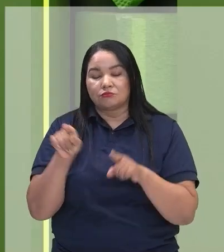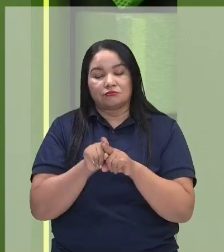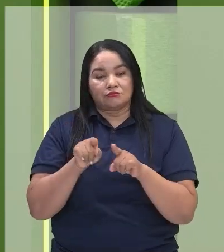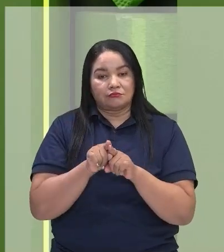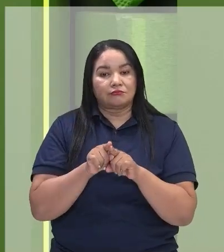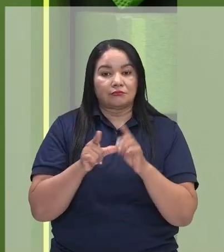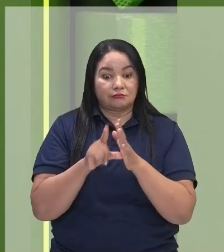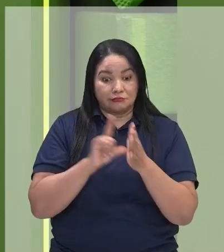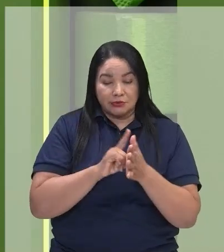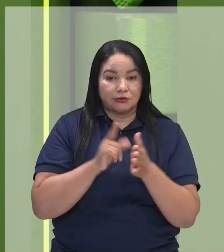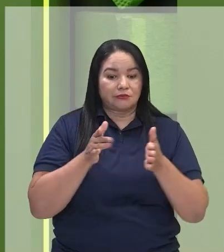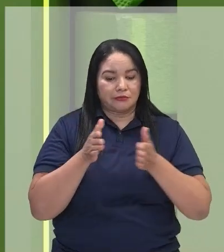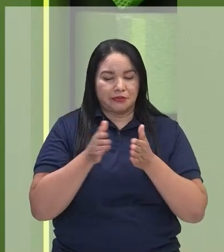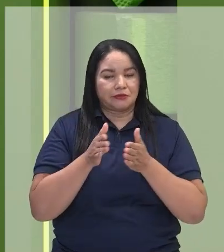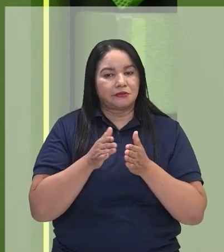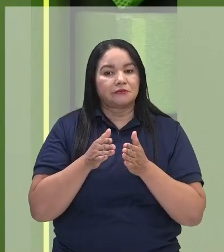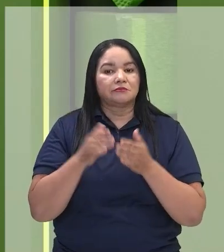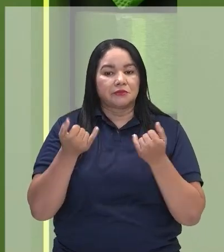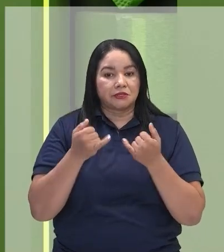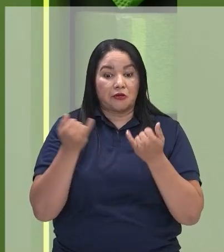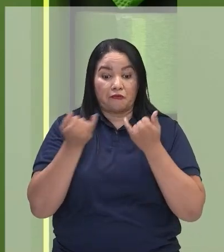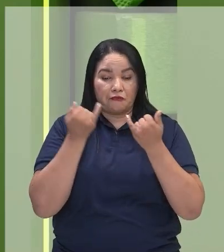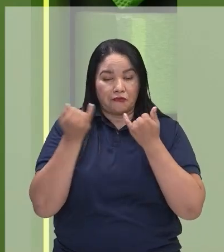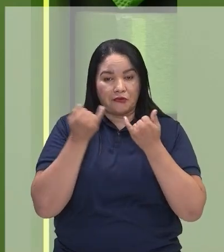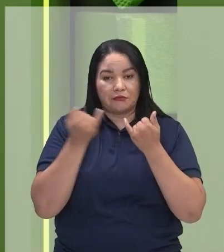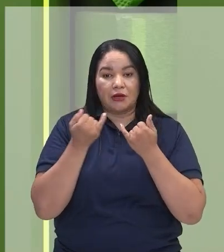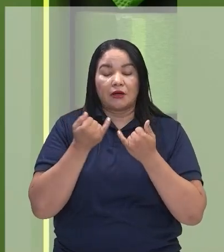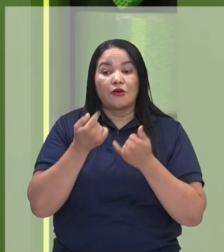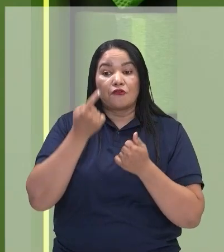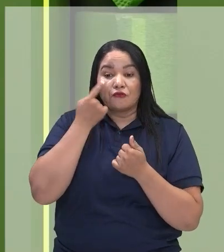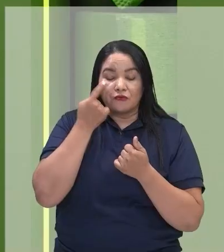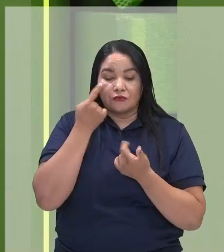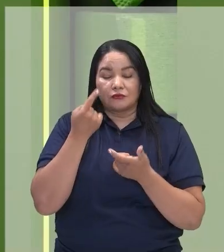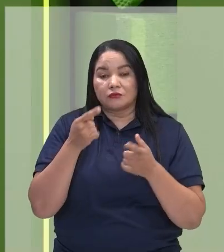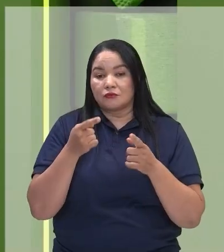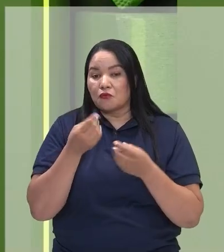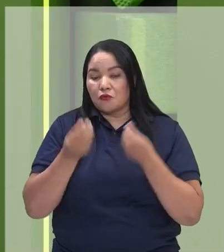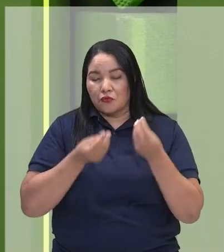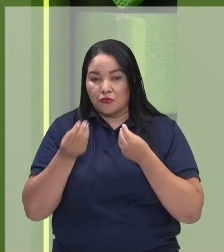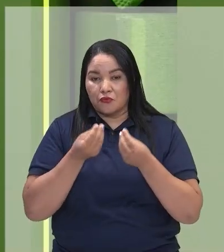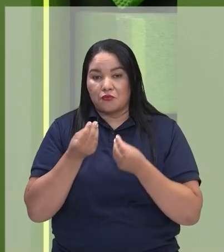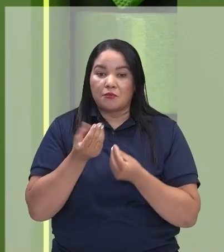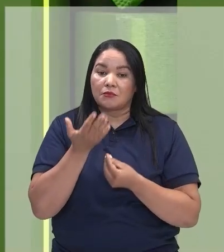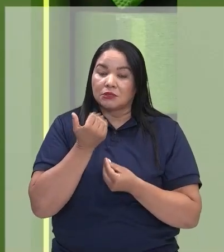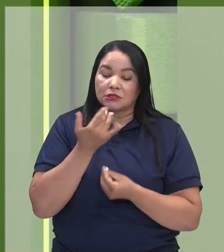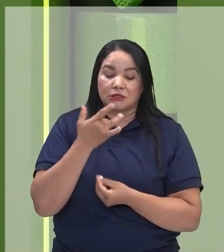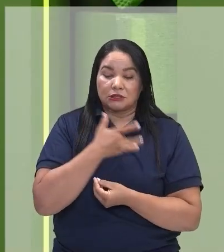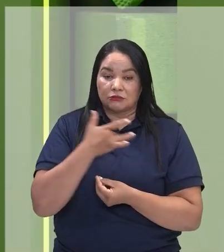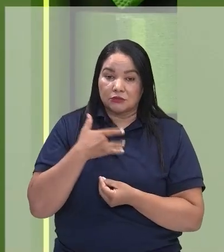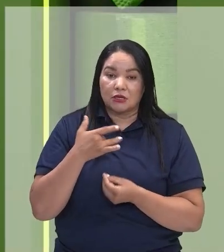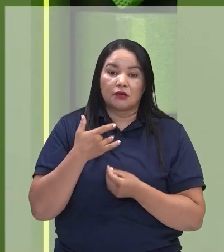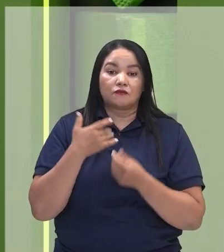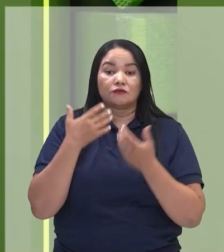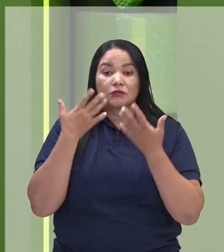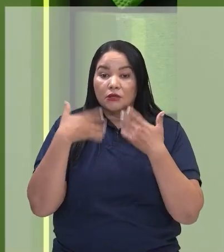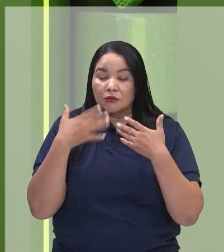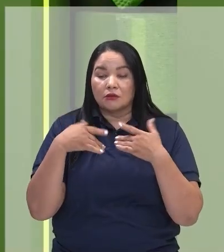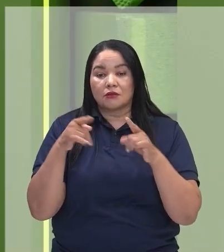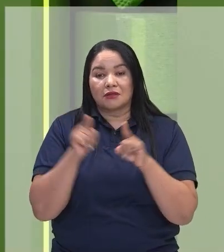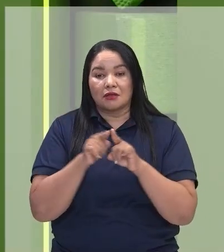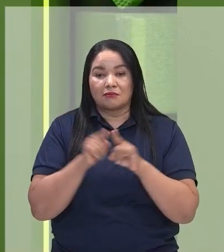se informar e tentar manter hábitos cada vez mais saudáveis, né, alimentações naturais, fugir